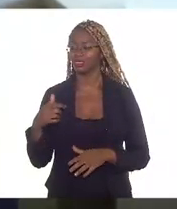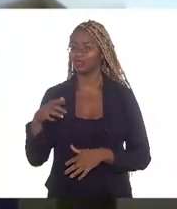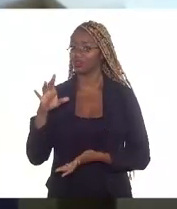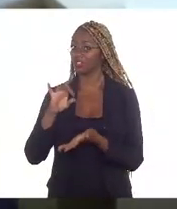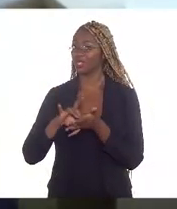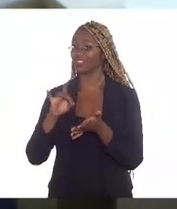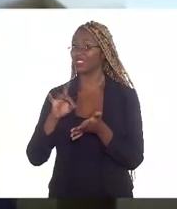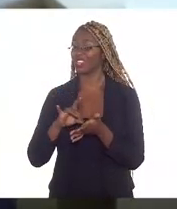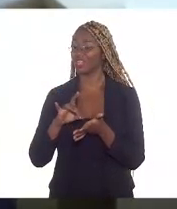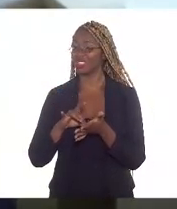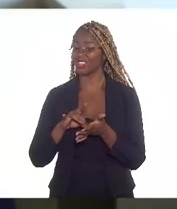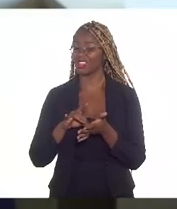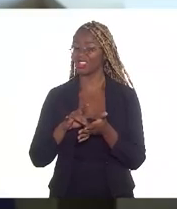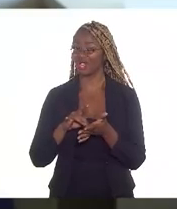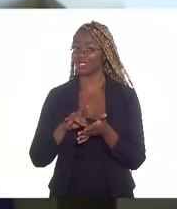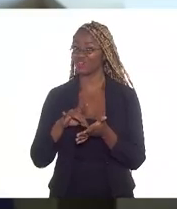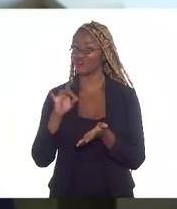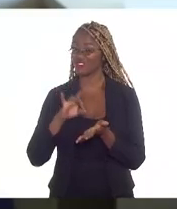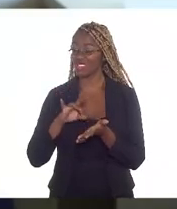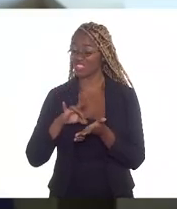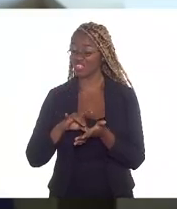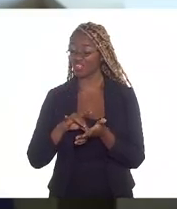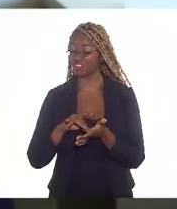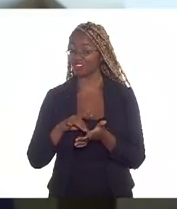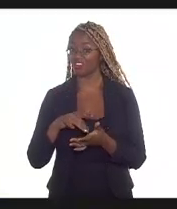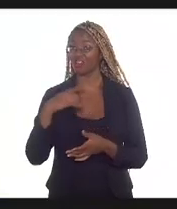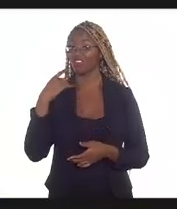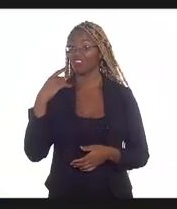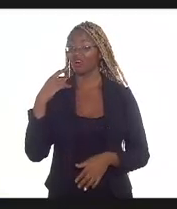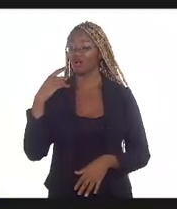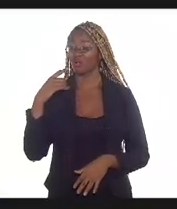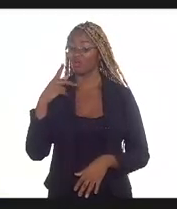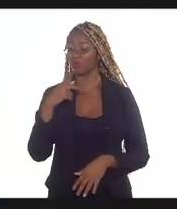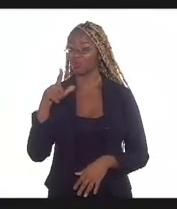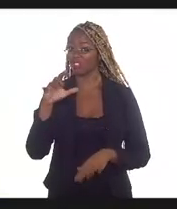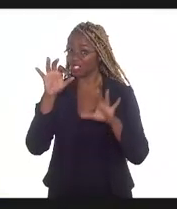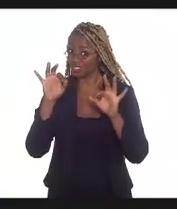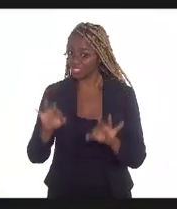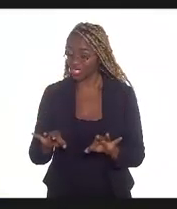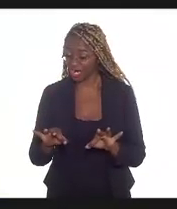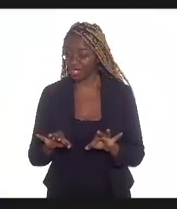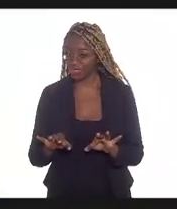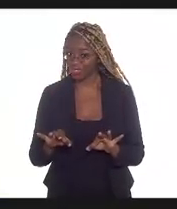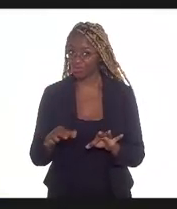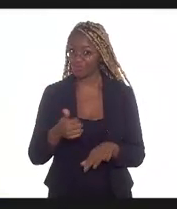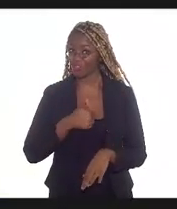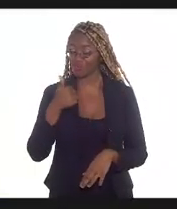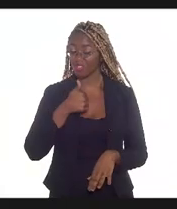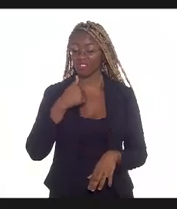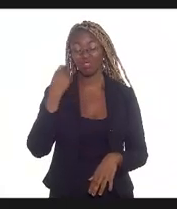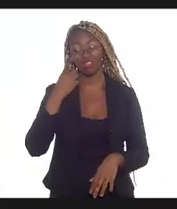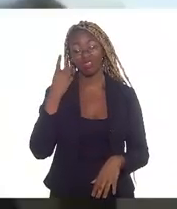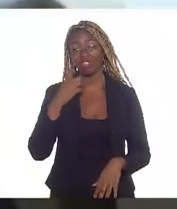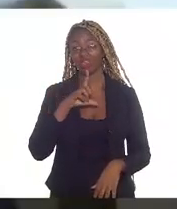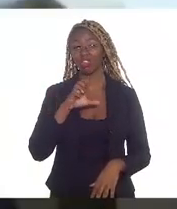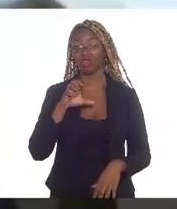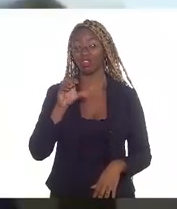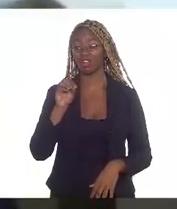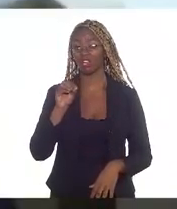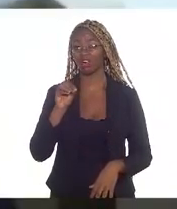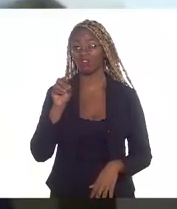original é do deputado Léo. Né? É isso mesmo. O deputado Léo. Ele que